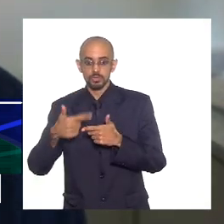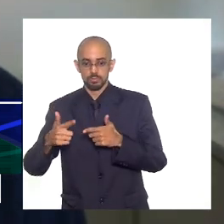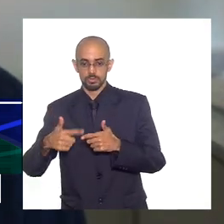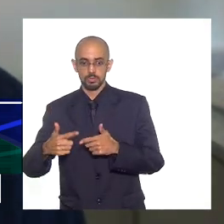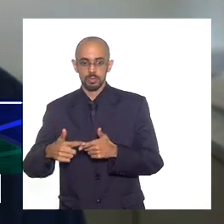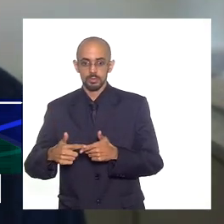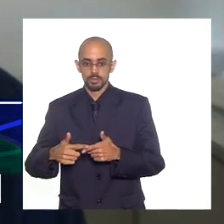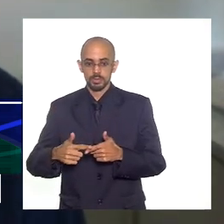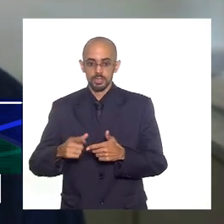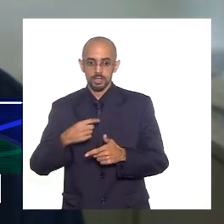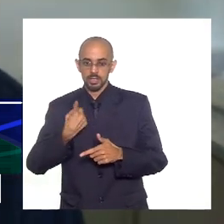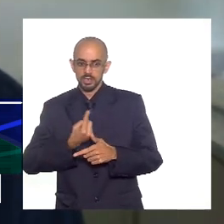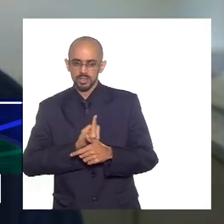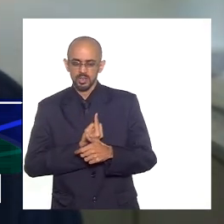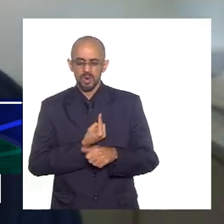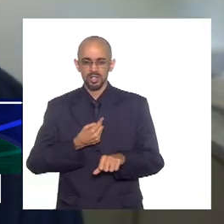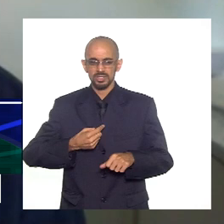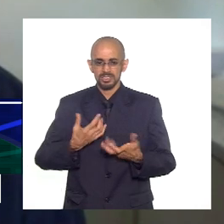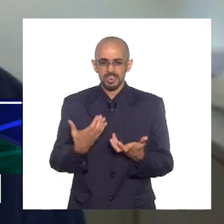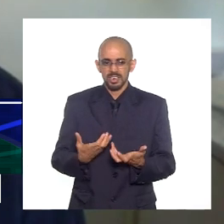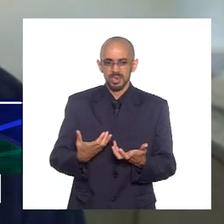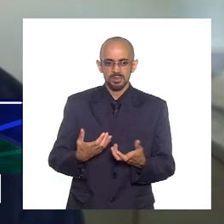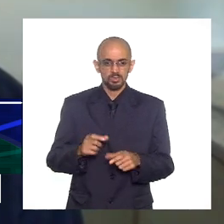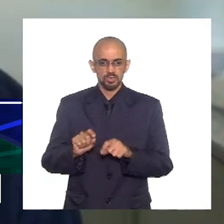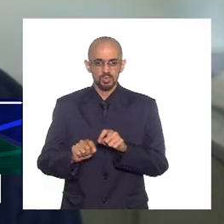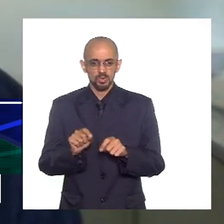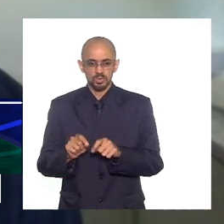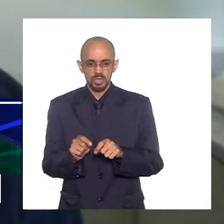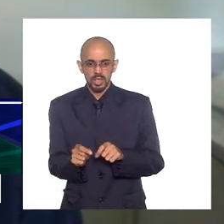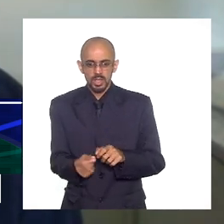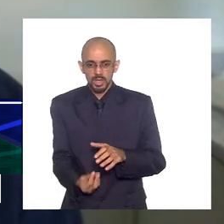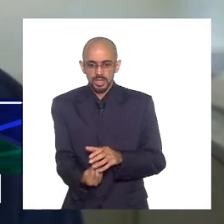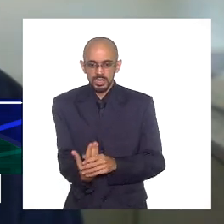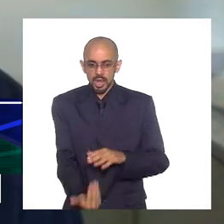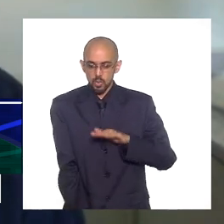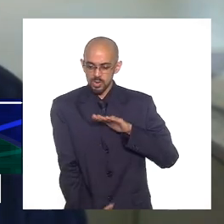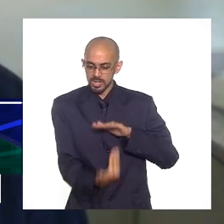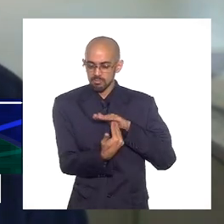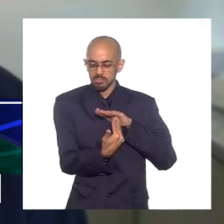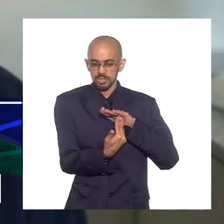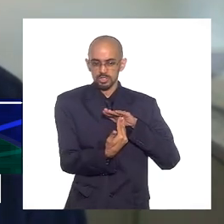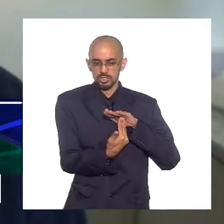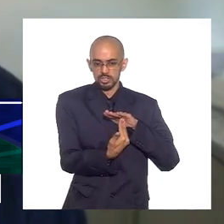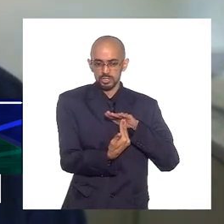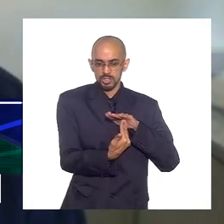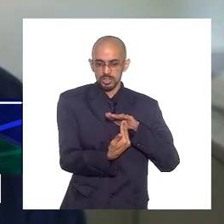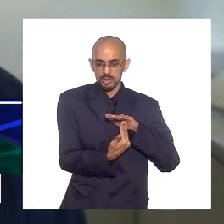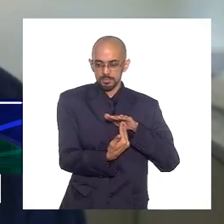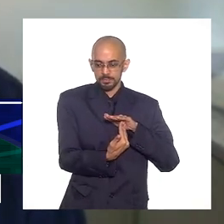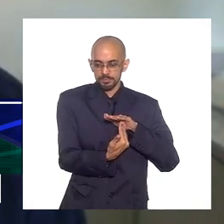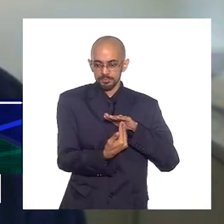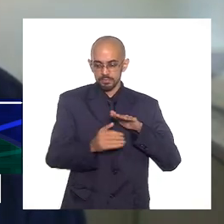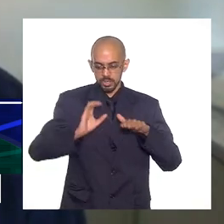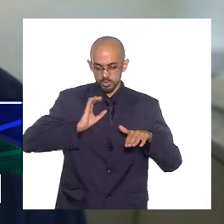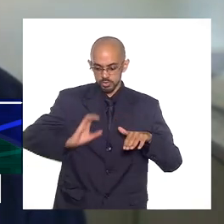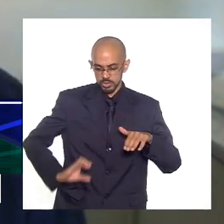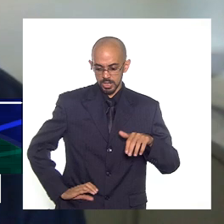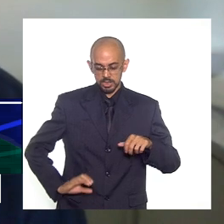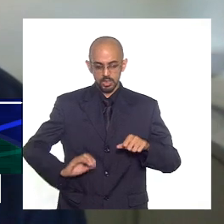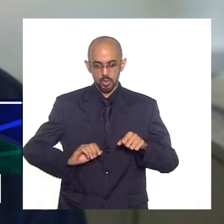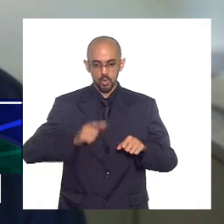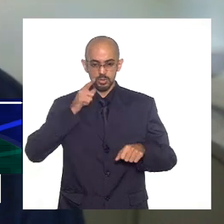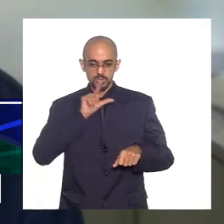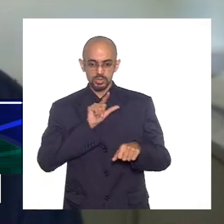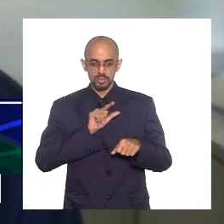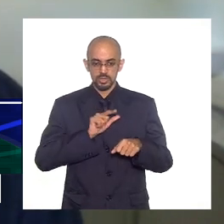como muitos entendem, limitar que o cidadão só possa comprometer X,